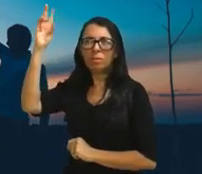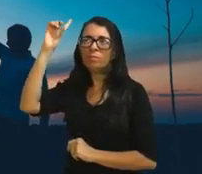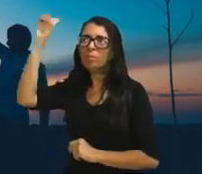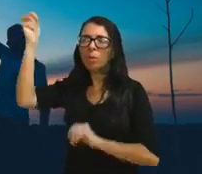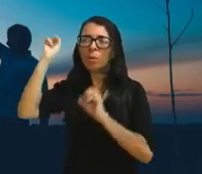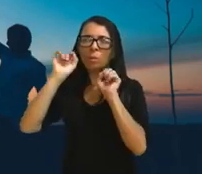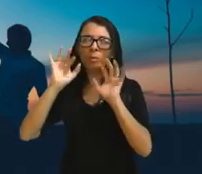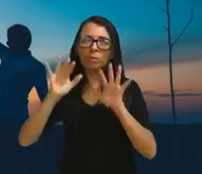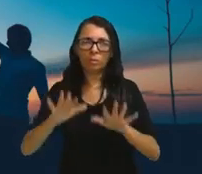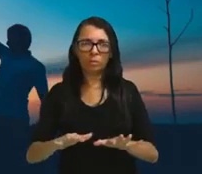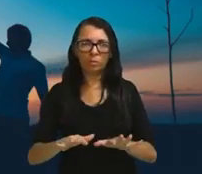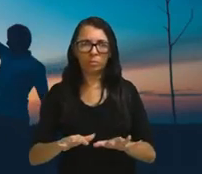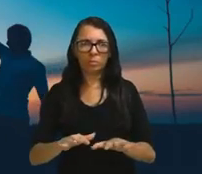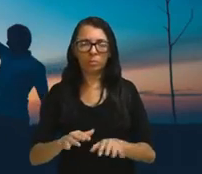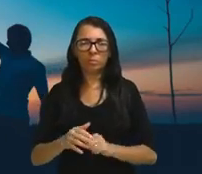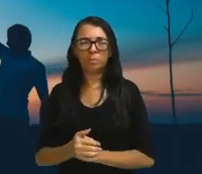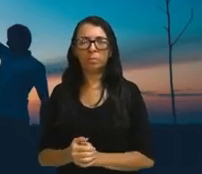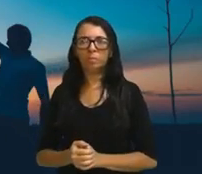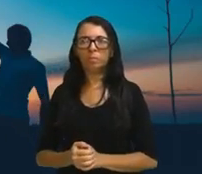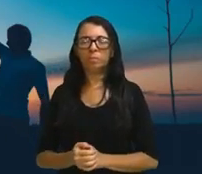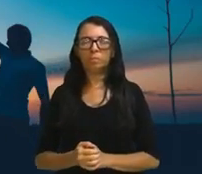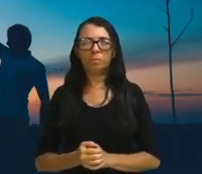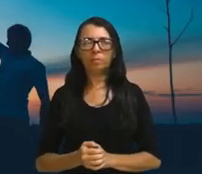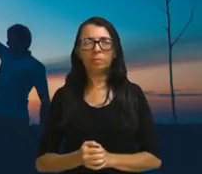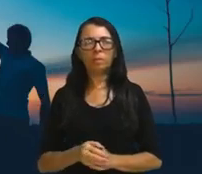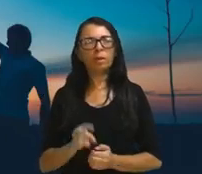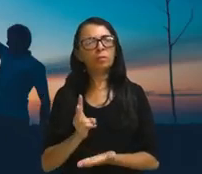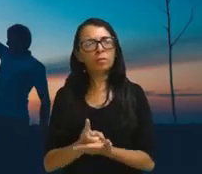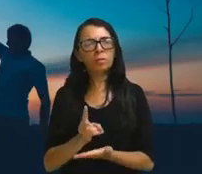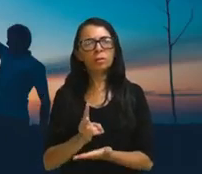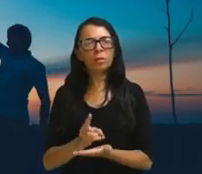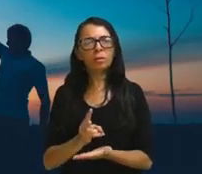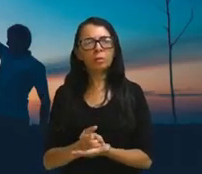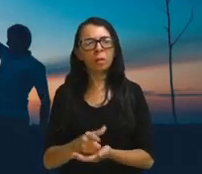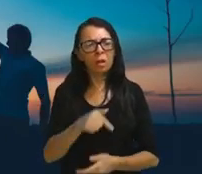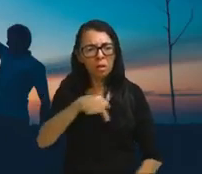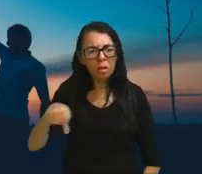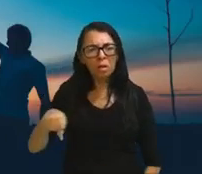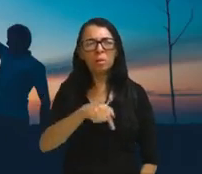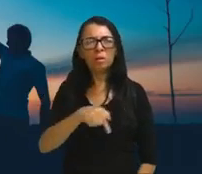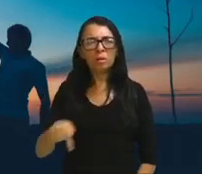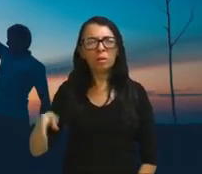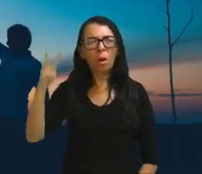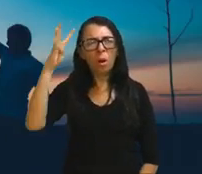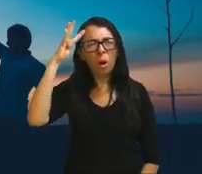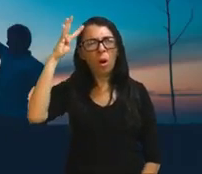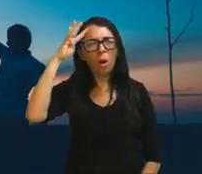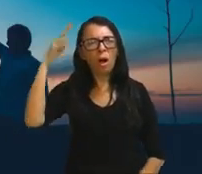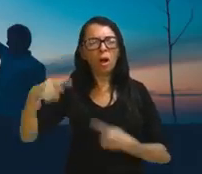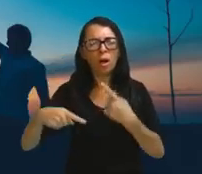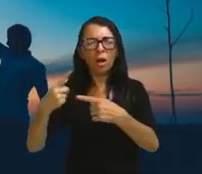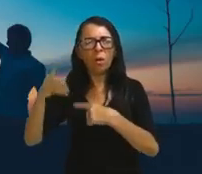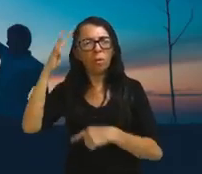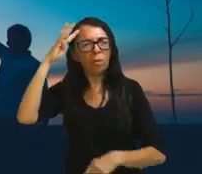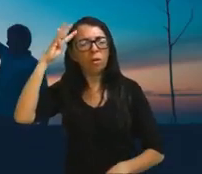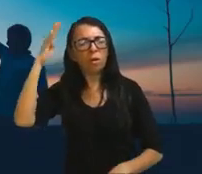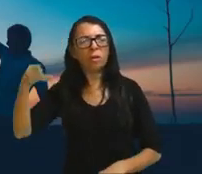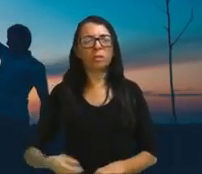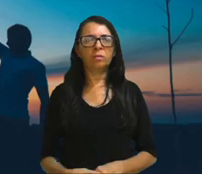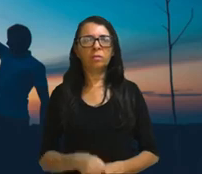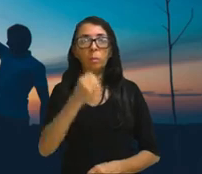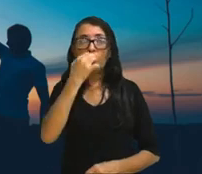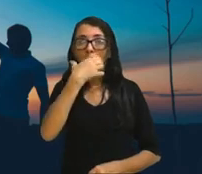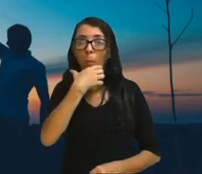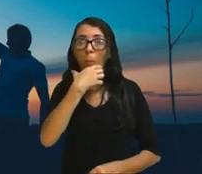as quartas-feiras, ministrando às famílias, temas voltados para a família. E como é importante